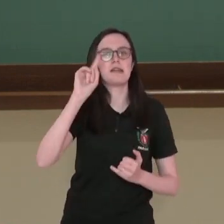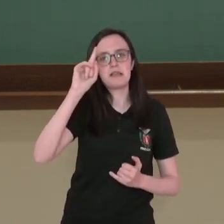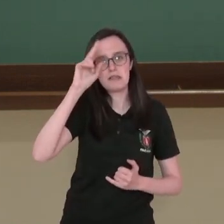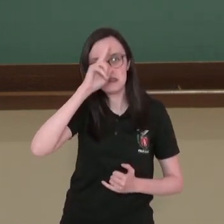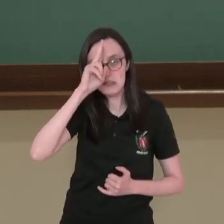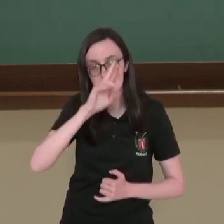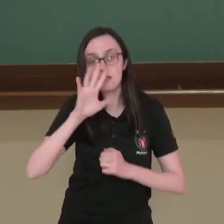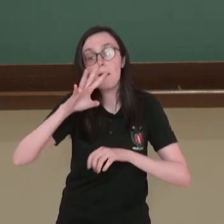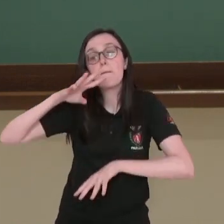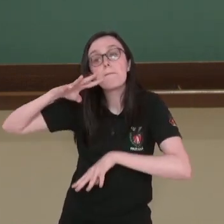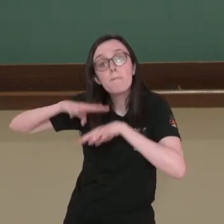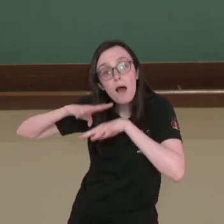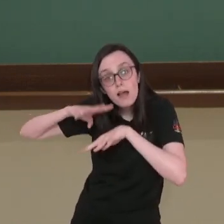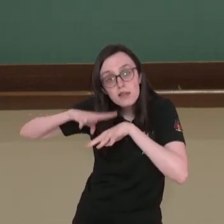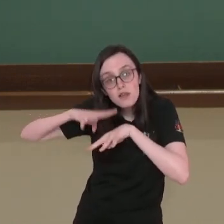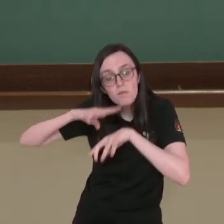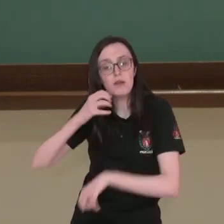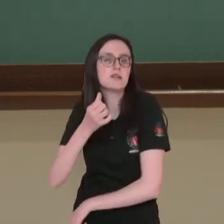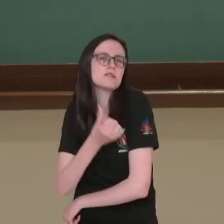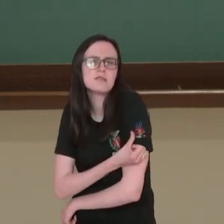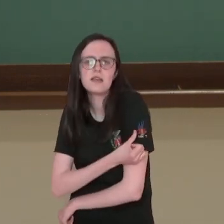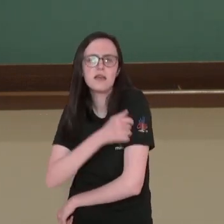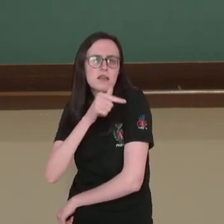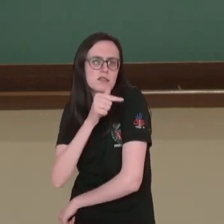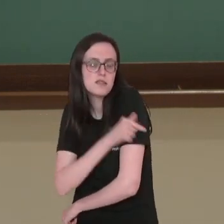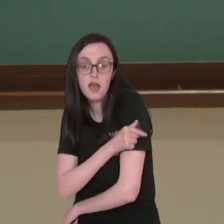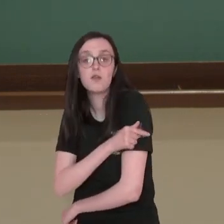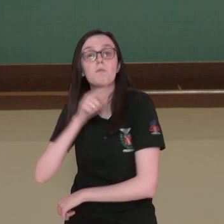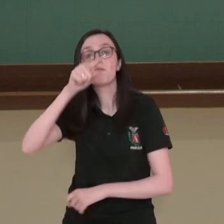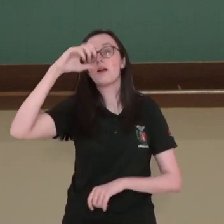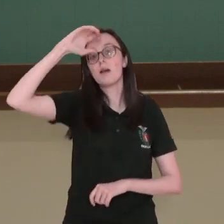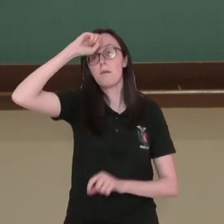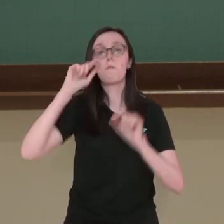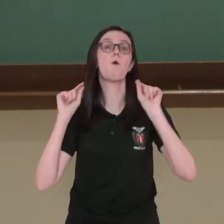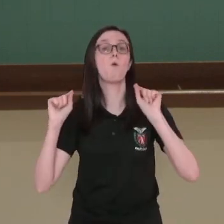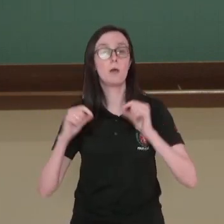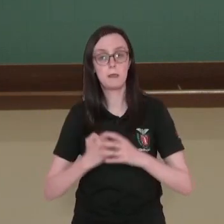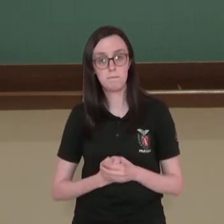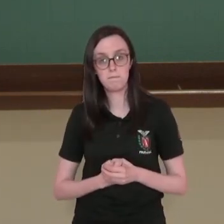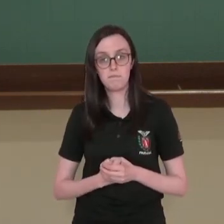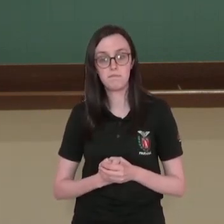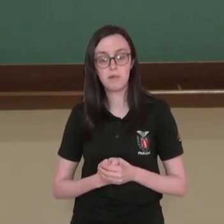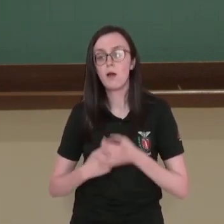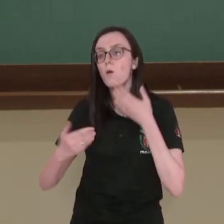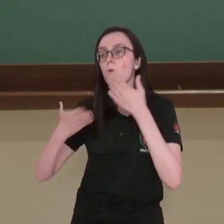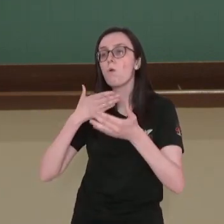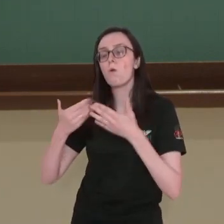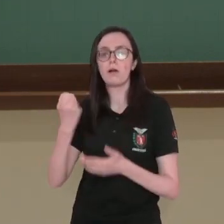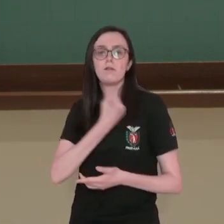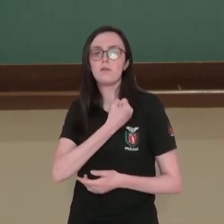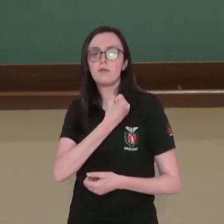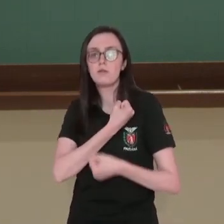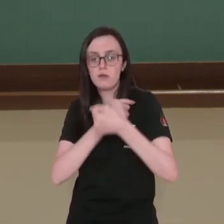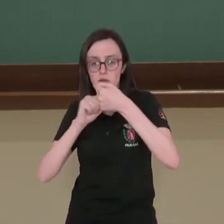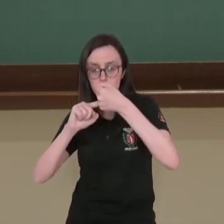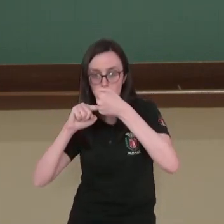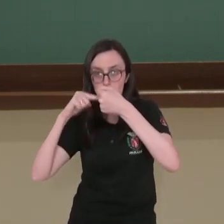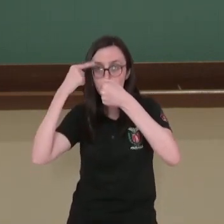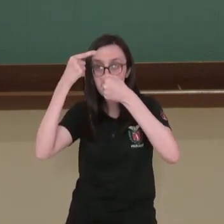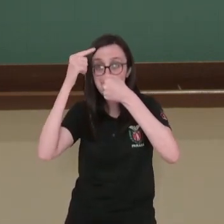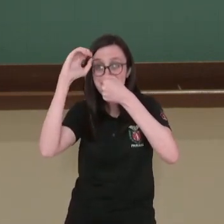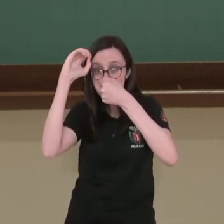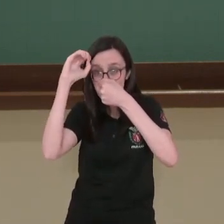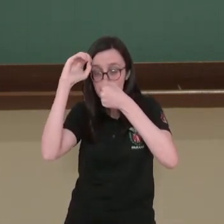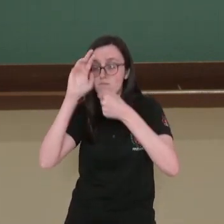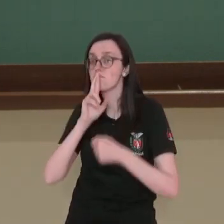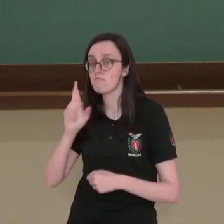lá da matemática, no 6º, no 7º ano, você aprendeu que todo número elevado a 0, ele é